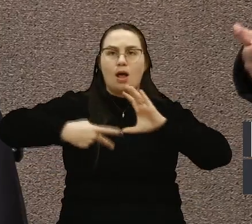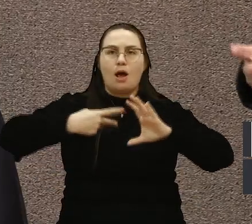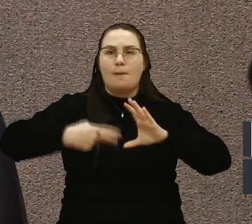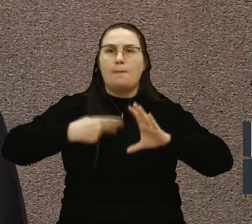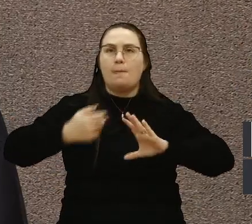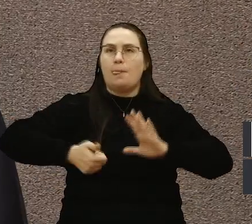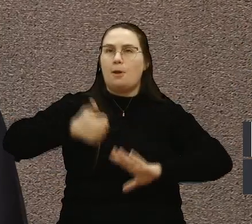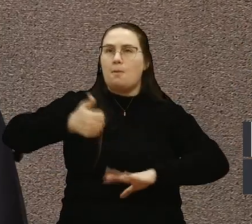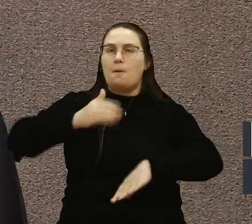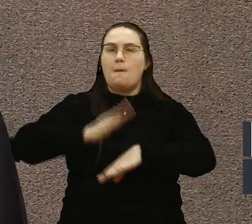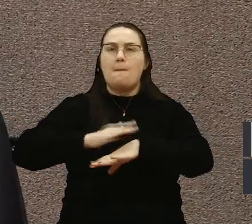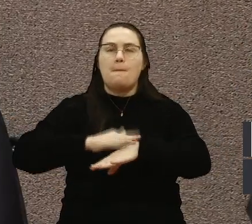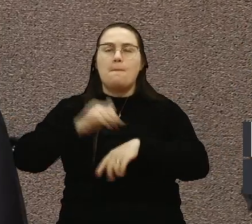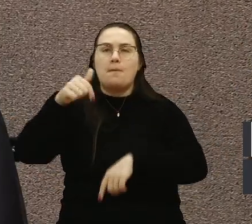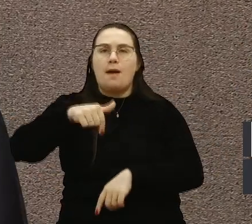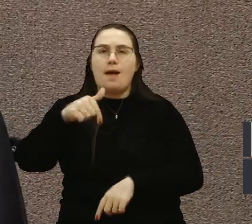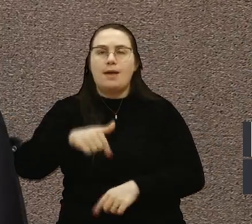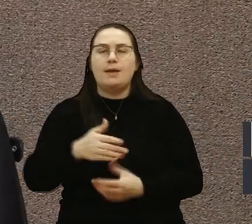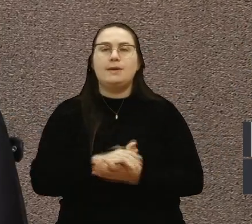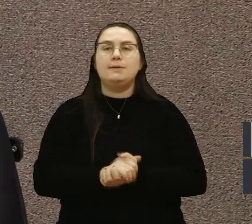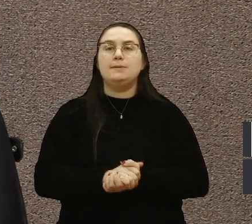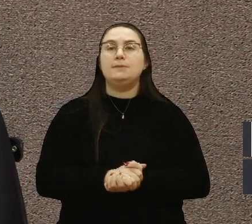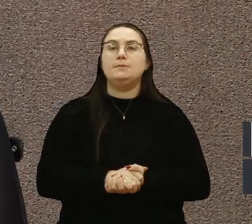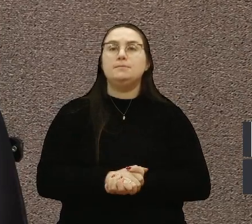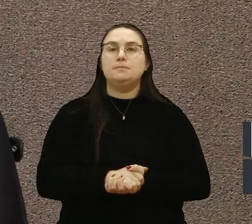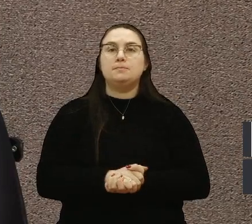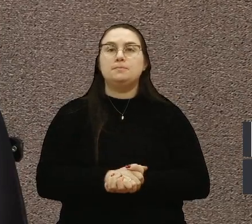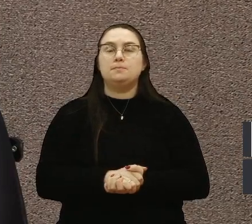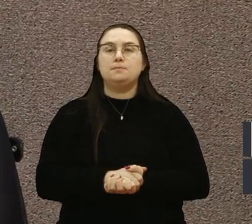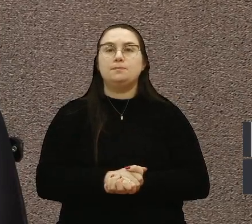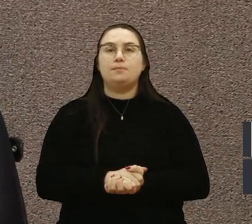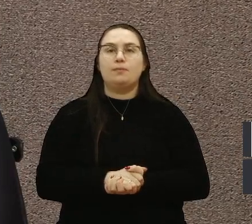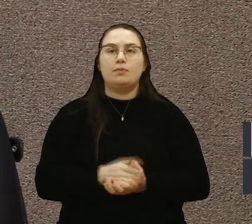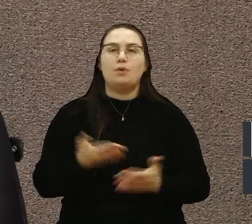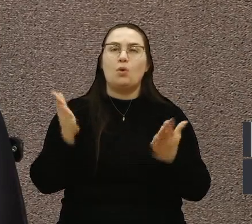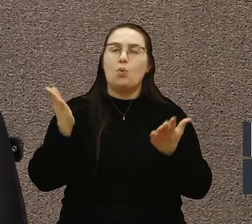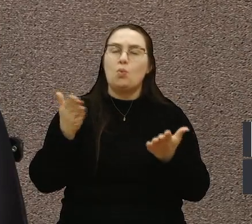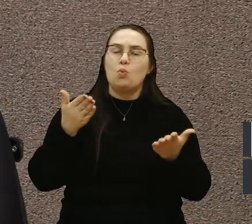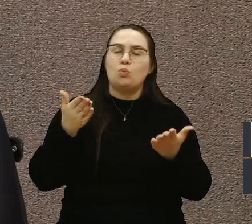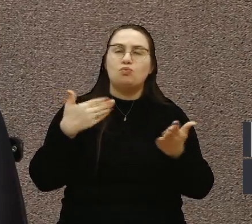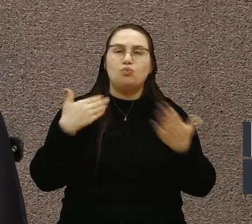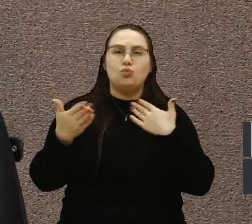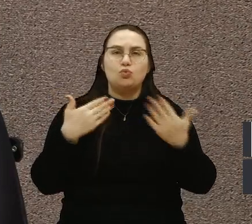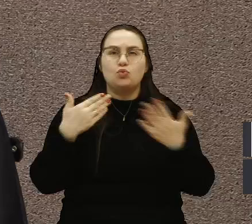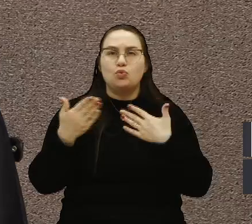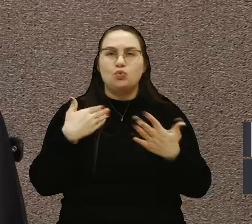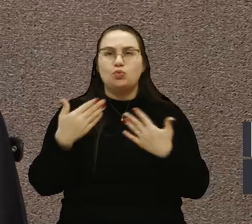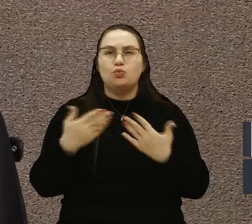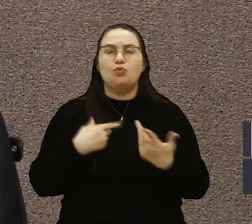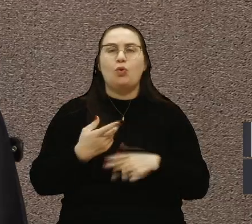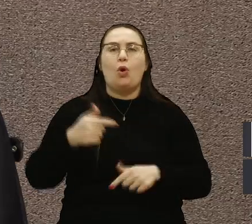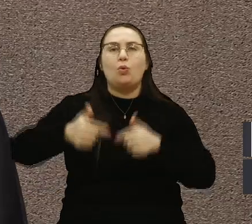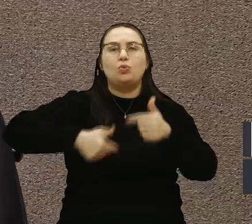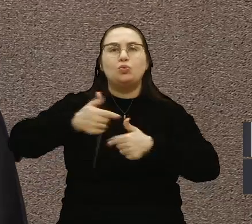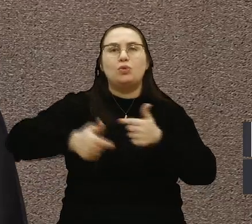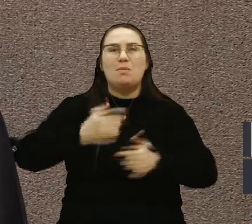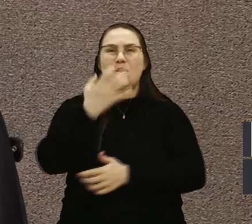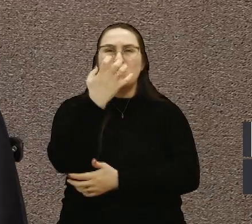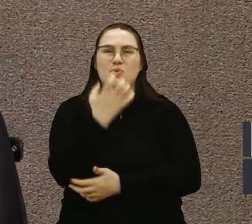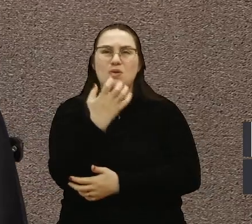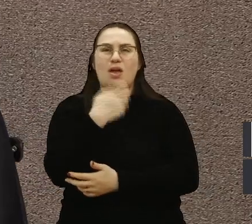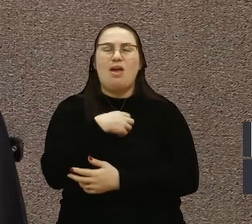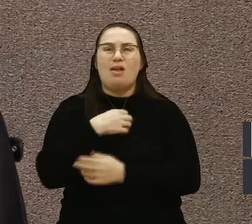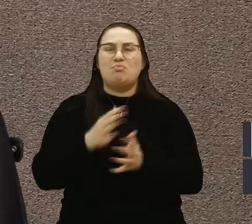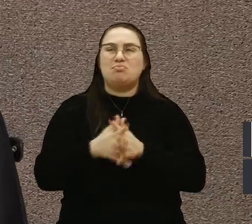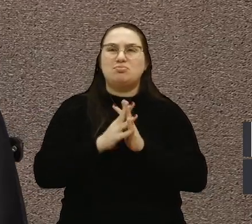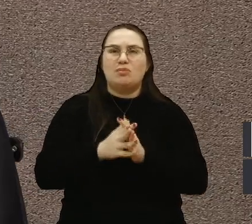que um dos primeiros momentos aqui, o quanto se discutiu efetivamente, o quanto é um trabalho sério e complexo para